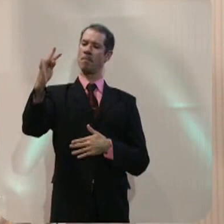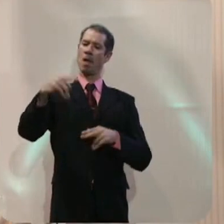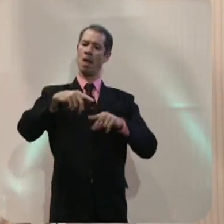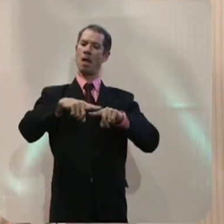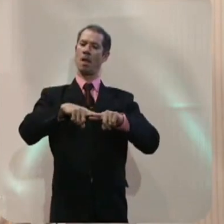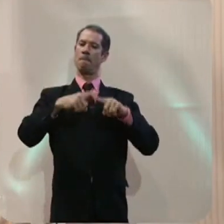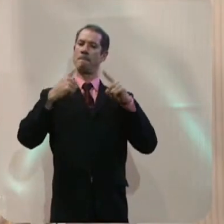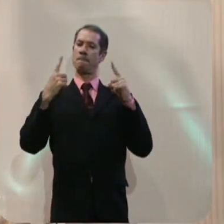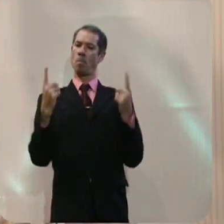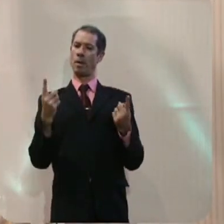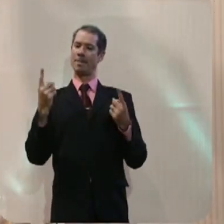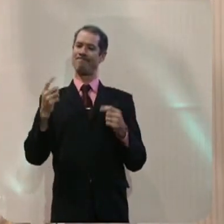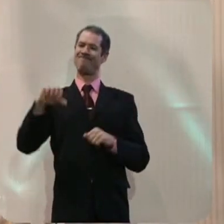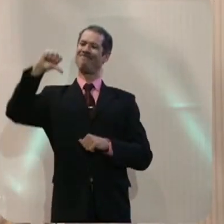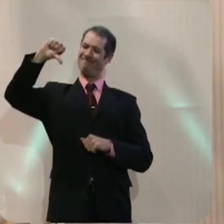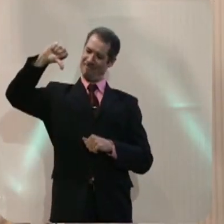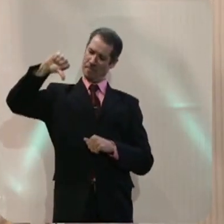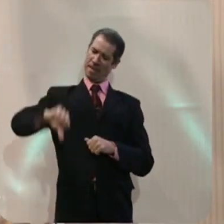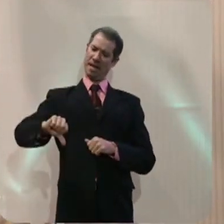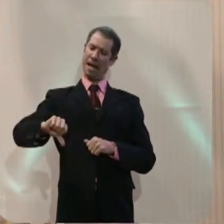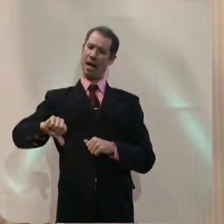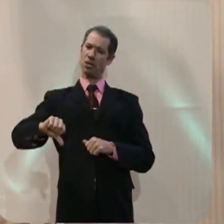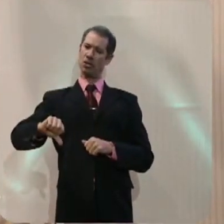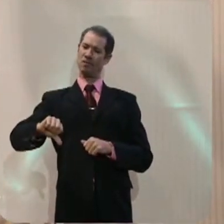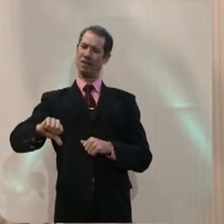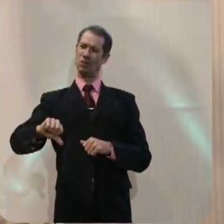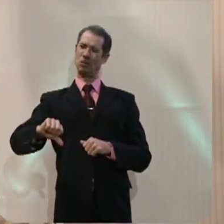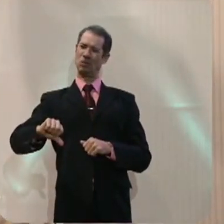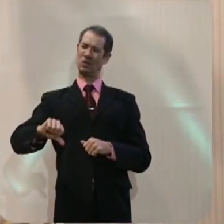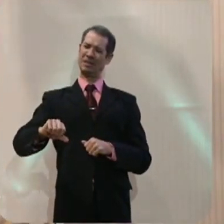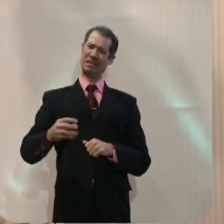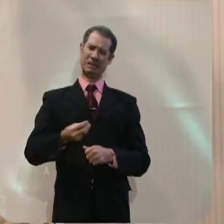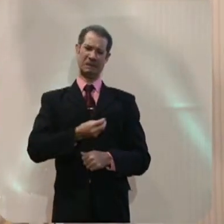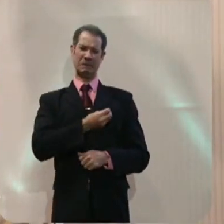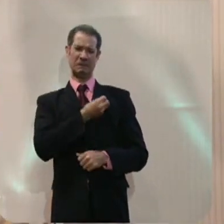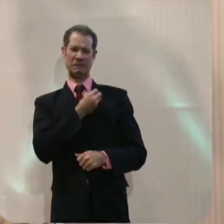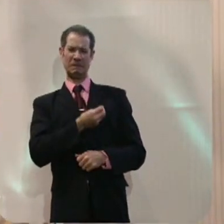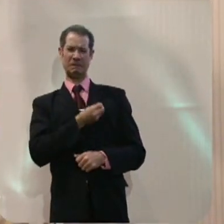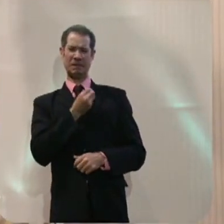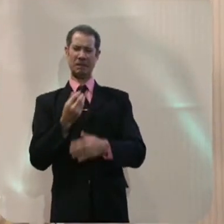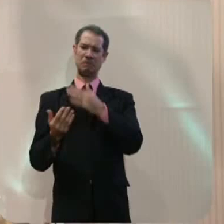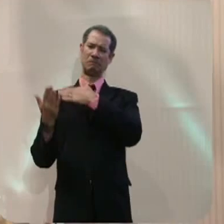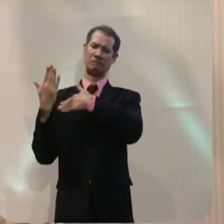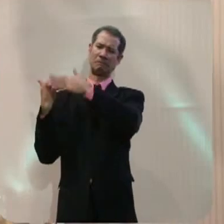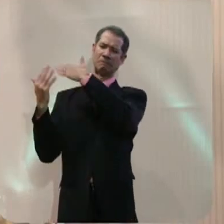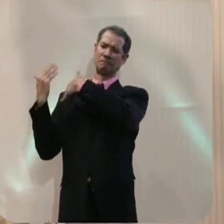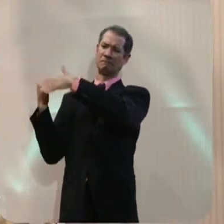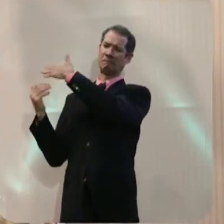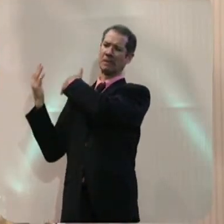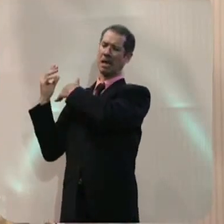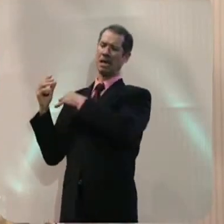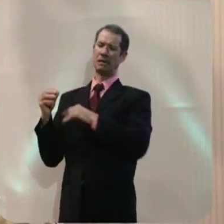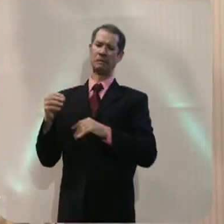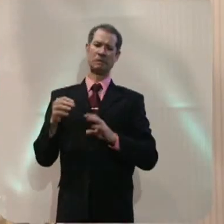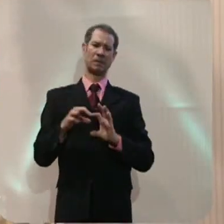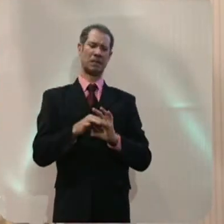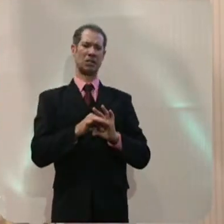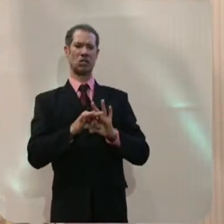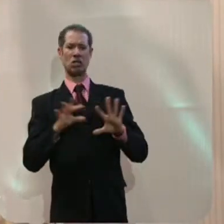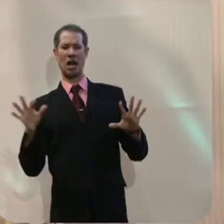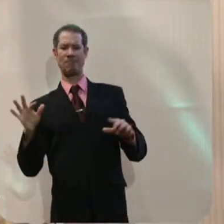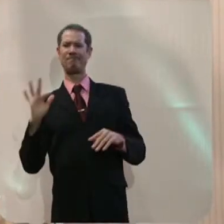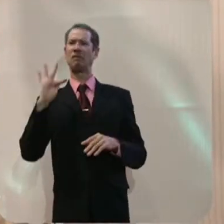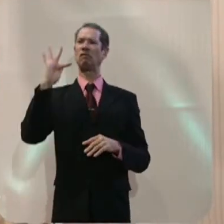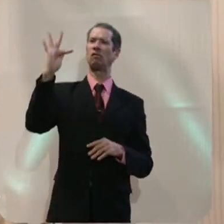Porém, ela é negativa quando nos confina a viver lá no passado e nos faz deixar a perspectiva